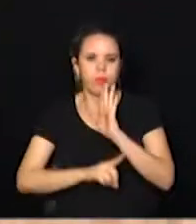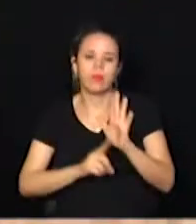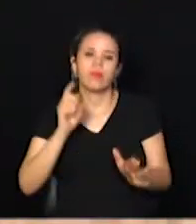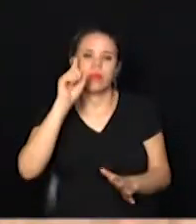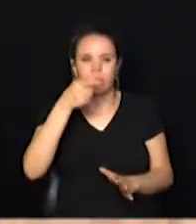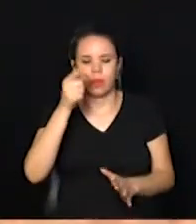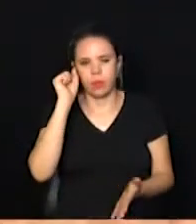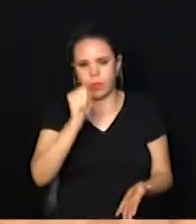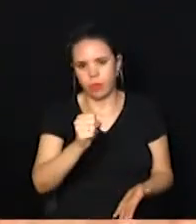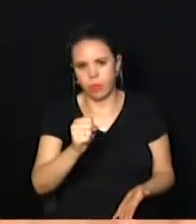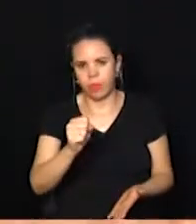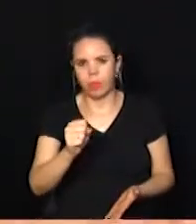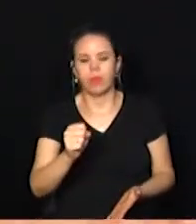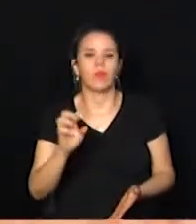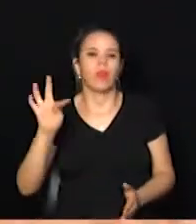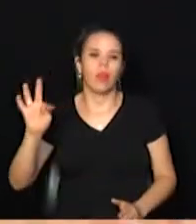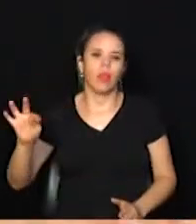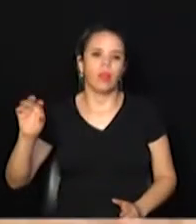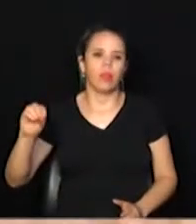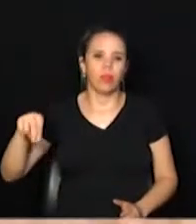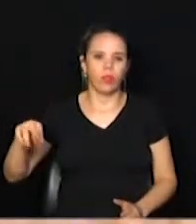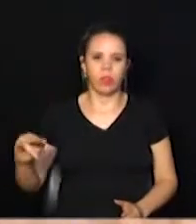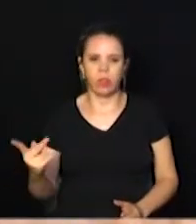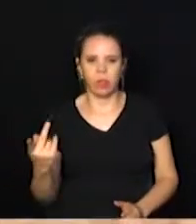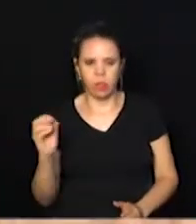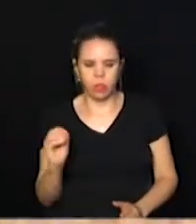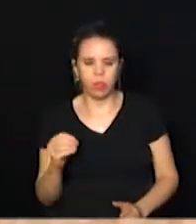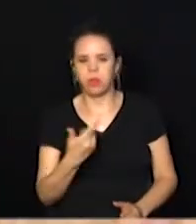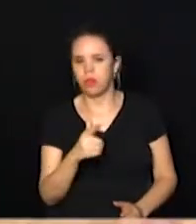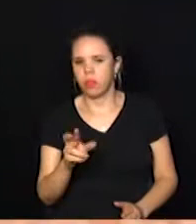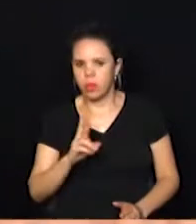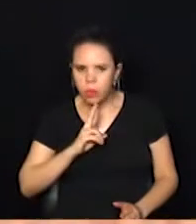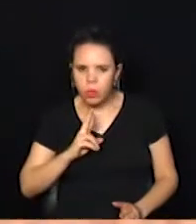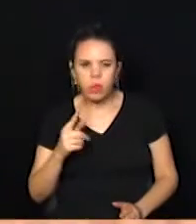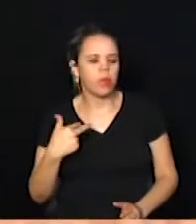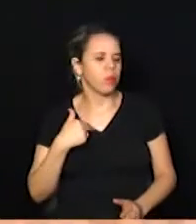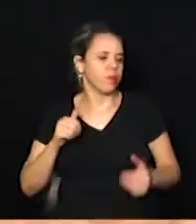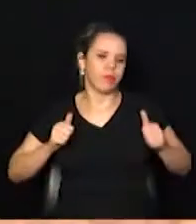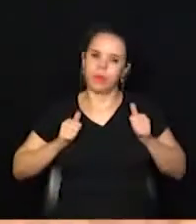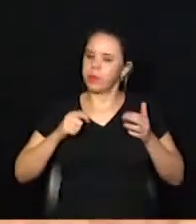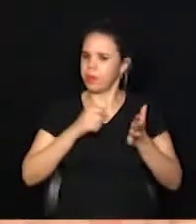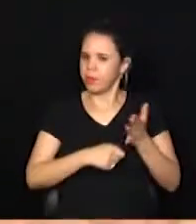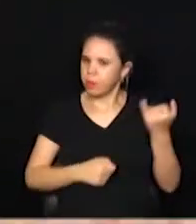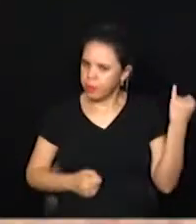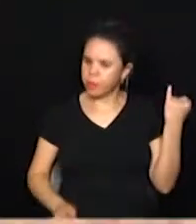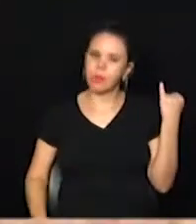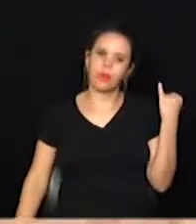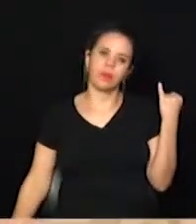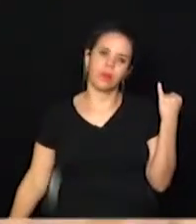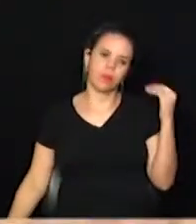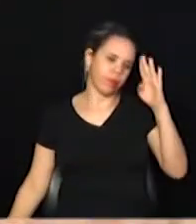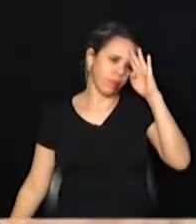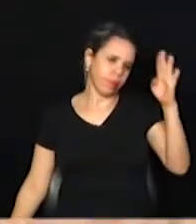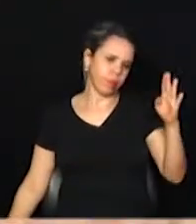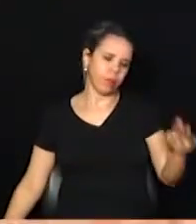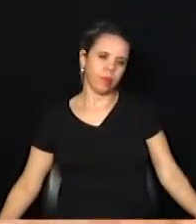Toninho. Enquanto nós não tivermos a resposta para essa pergunta, nós não podemos descansar dessa luta tão importante, tão fundamental para